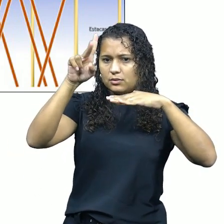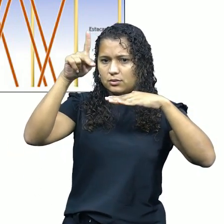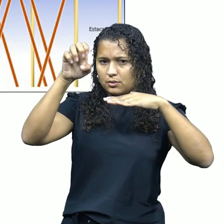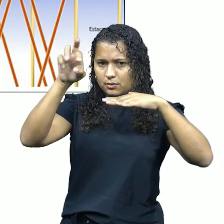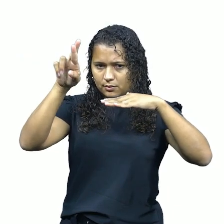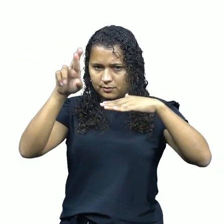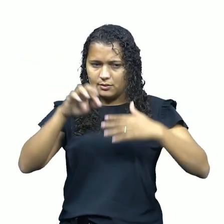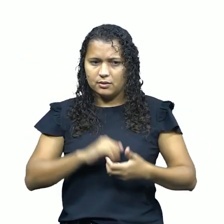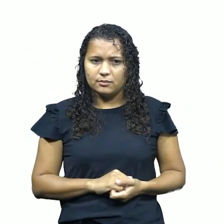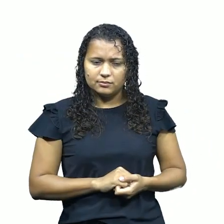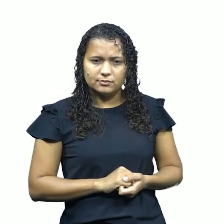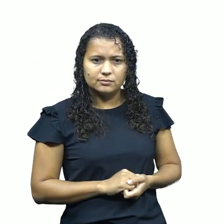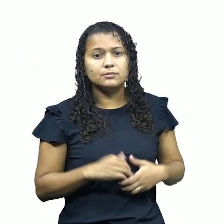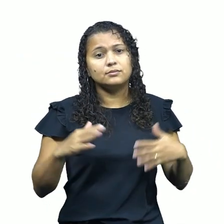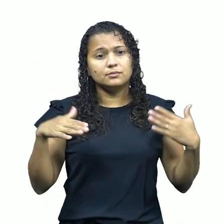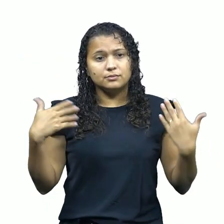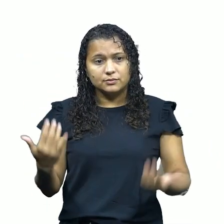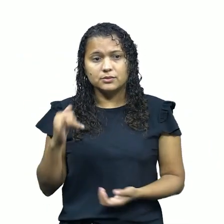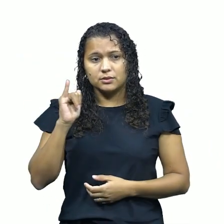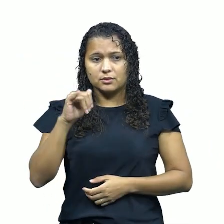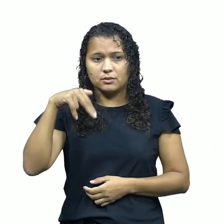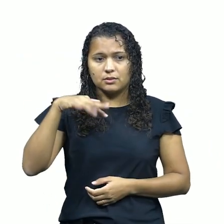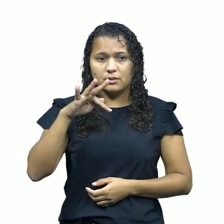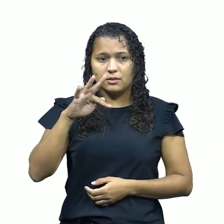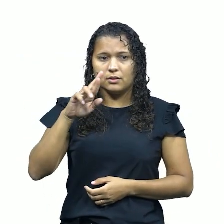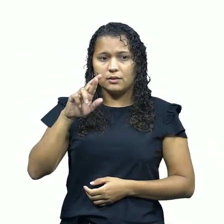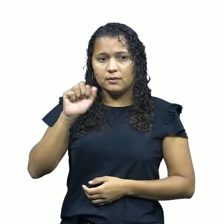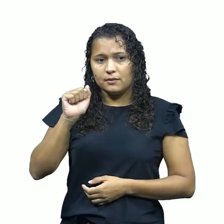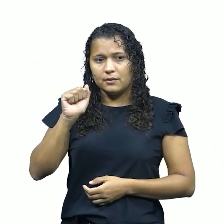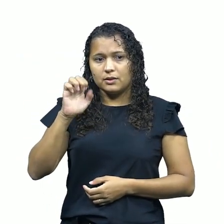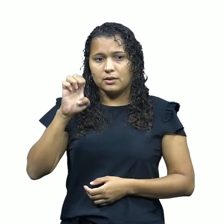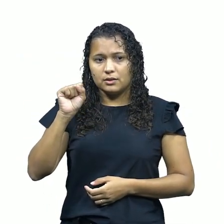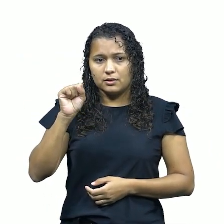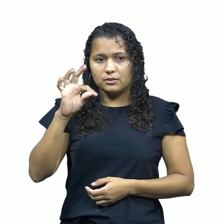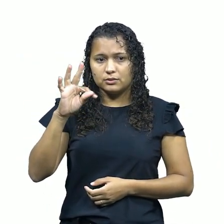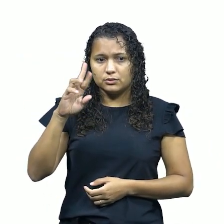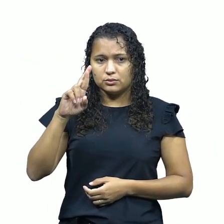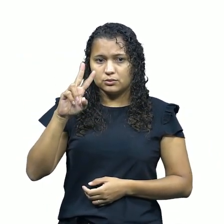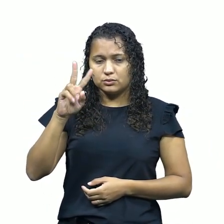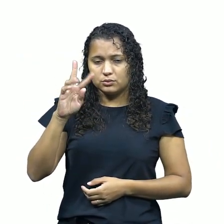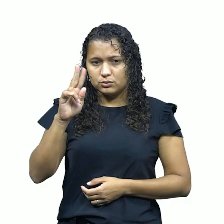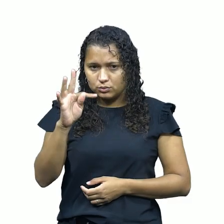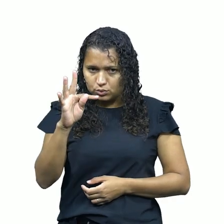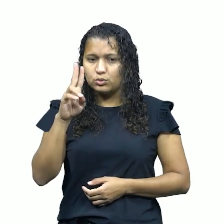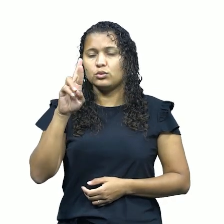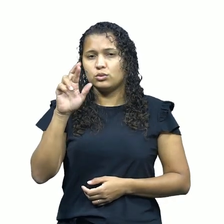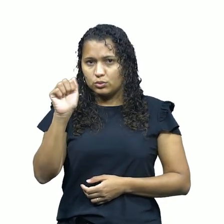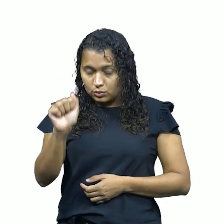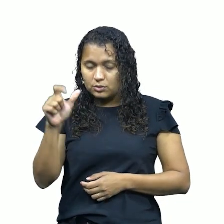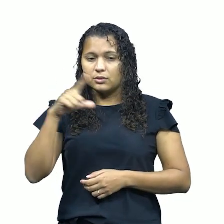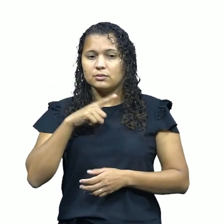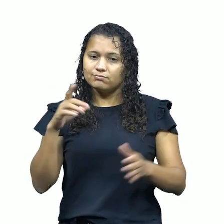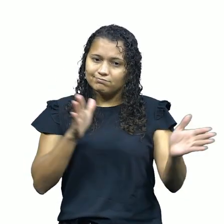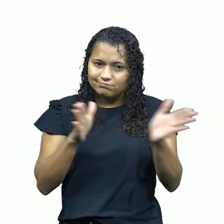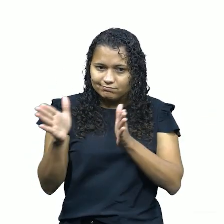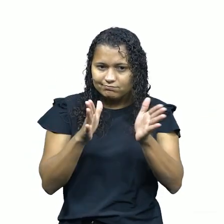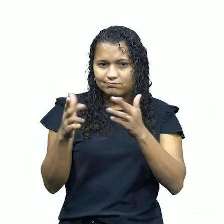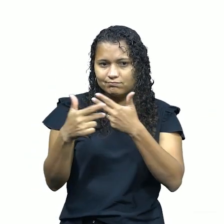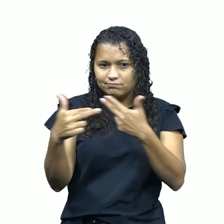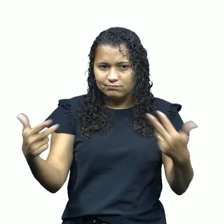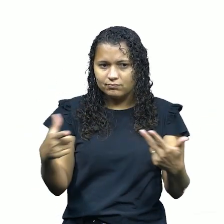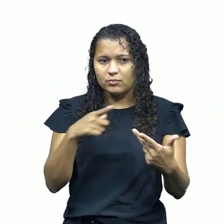superestrutura. Bom, a infraestrutura aquaviária, ela é composta pelos canais de acesso aos